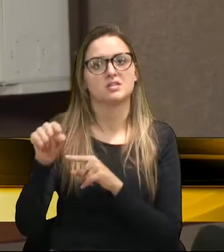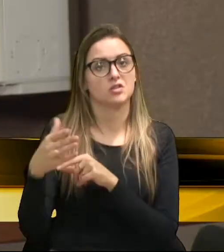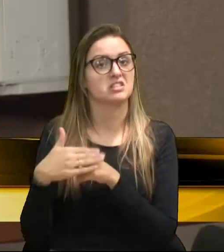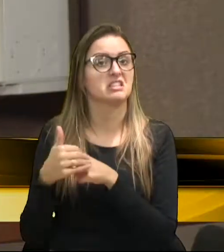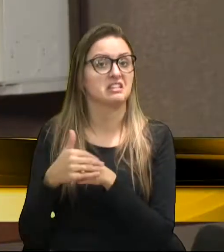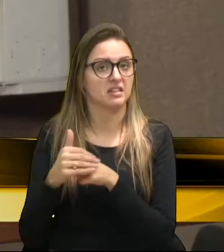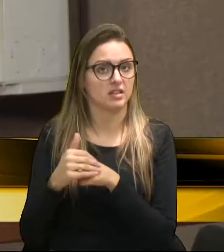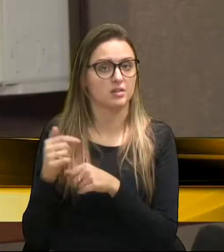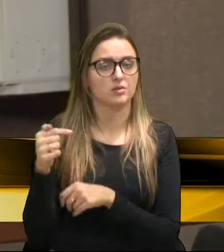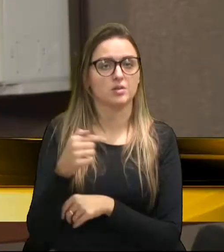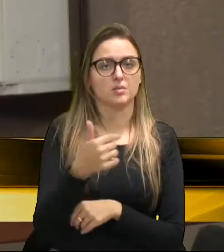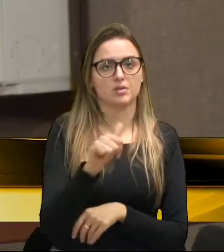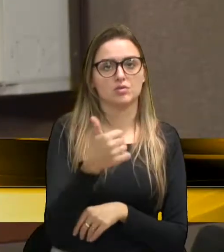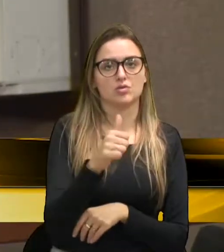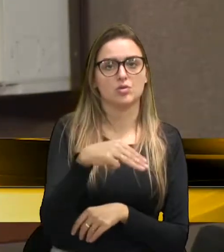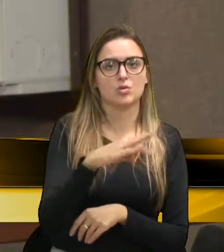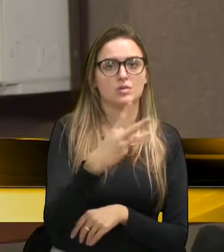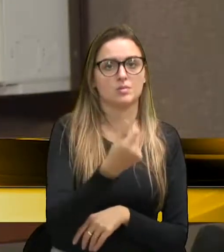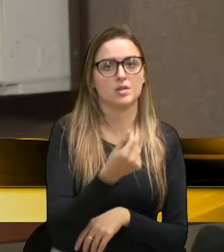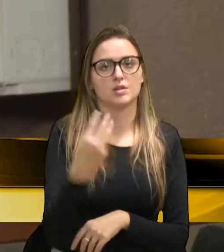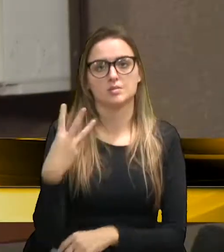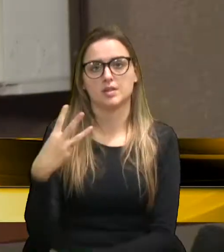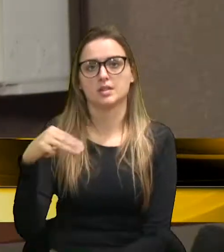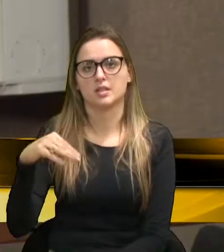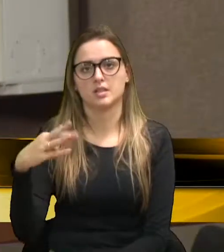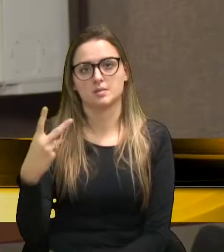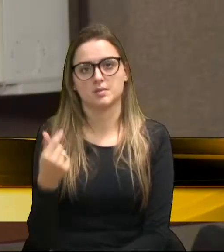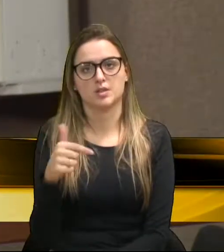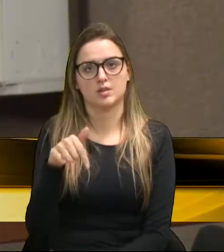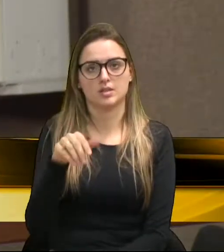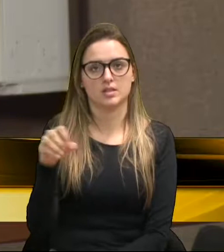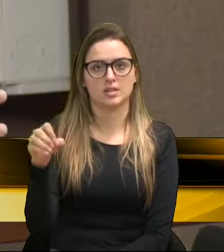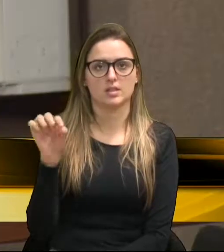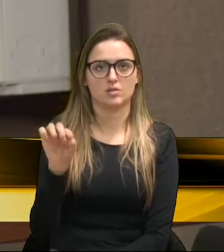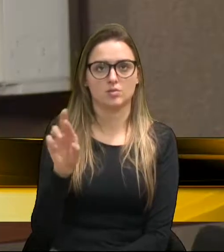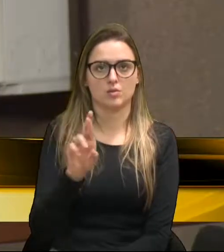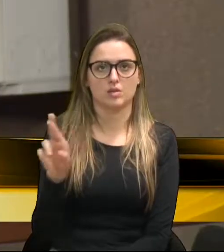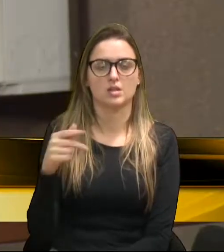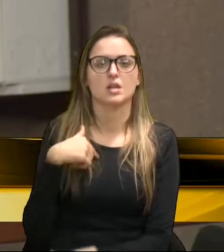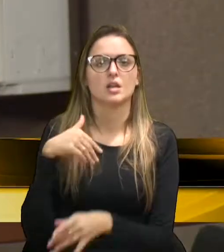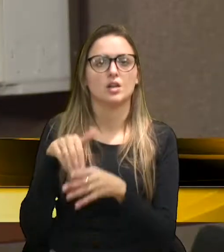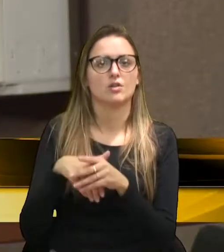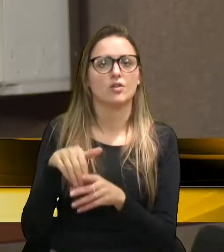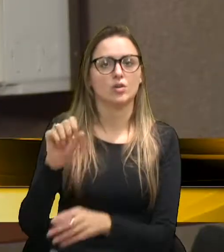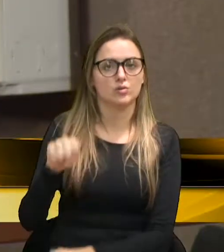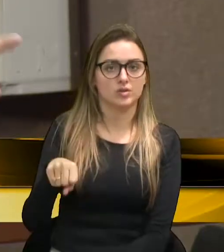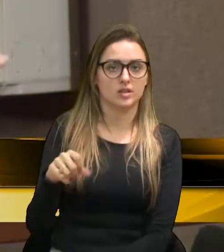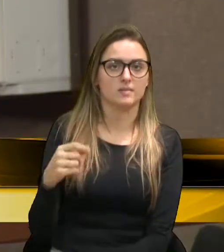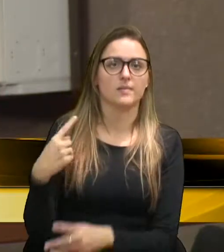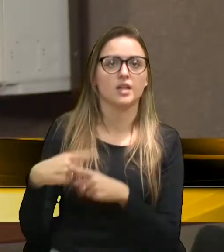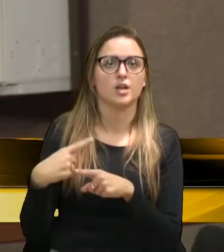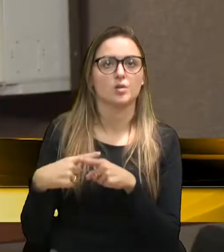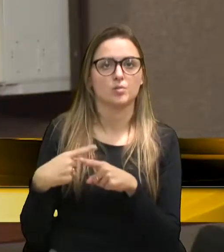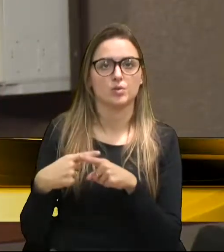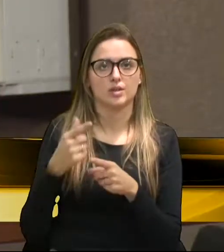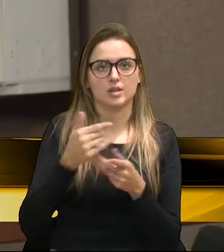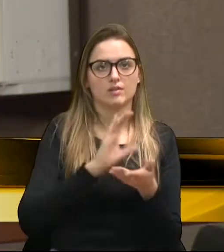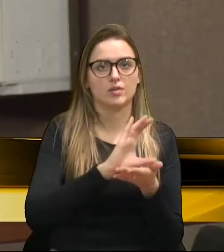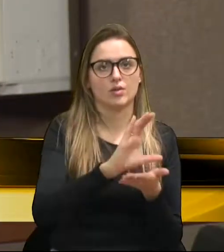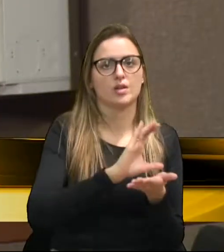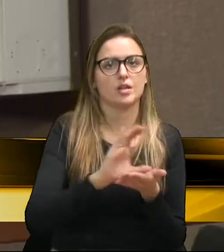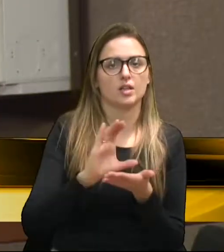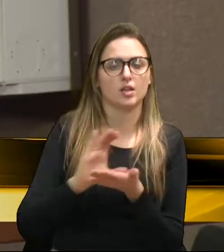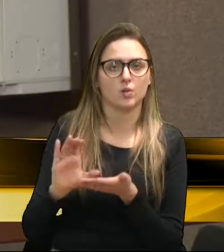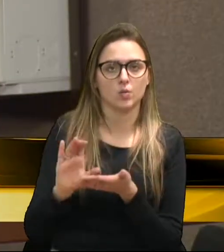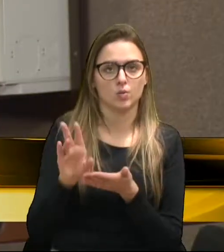de diminuir de 11 milhões para 3 milhões e 700 mil reais. Mas eu votarei favorável porque foi destinado para áreas essenciais